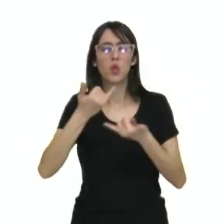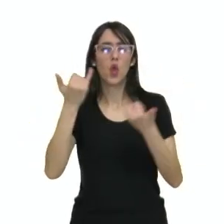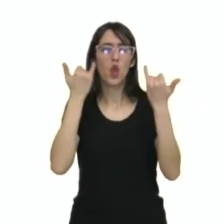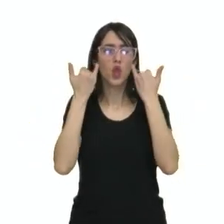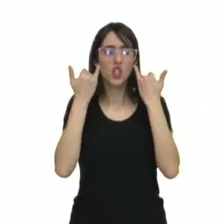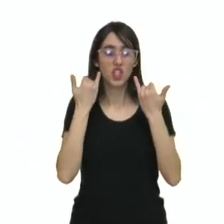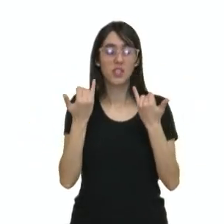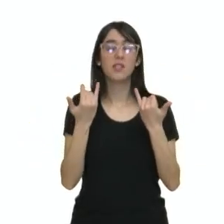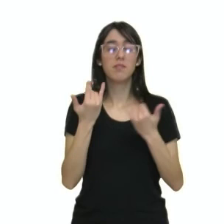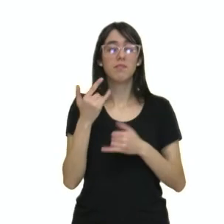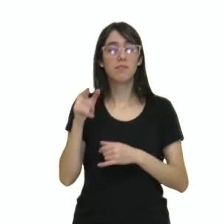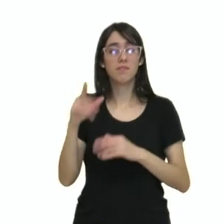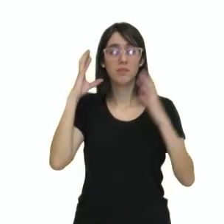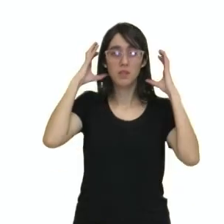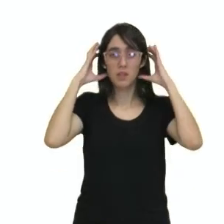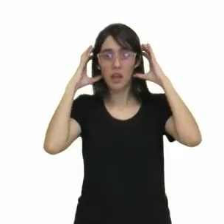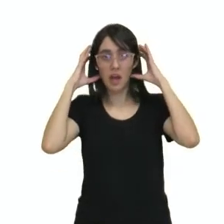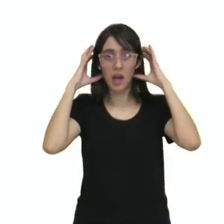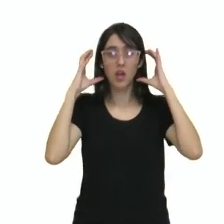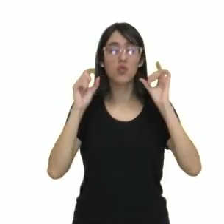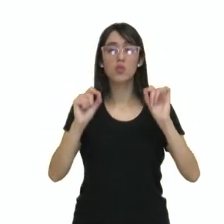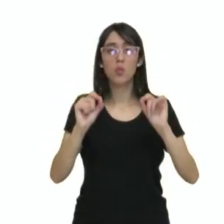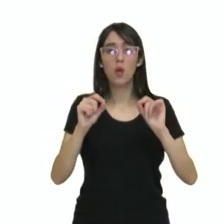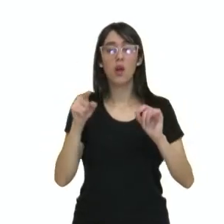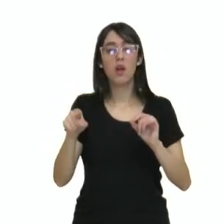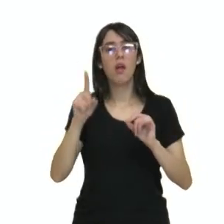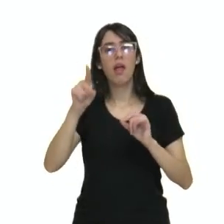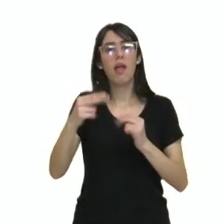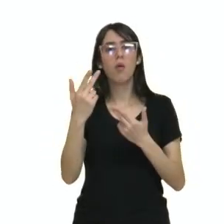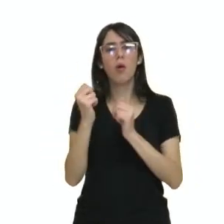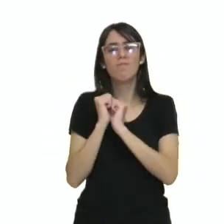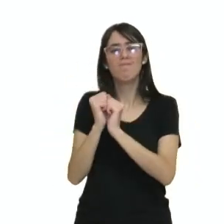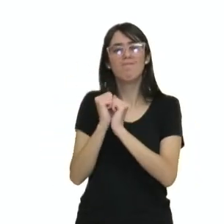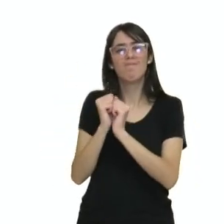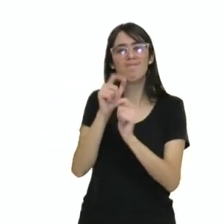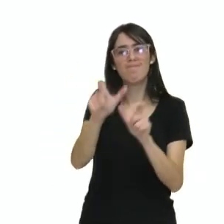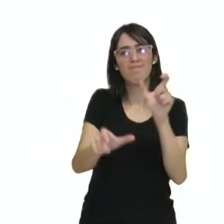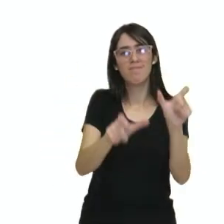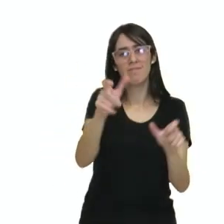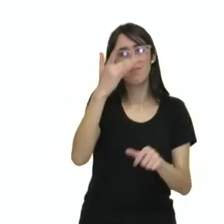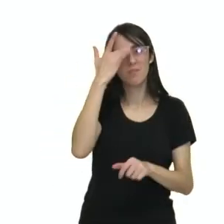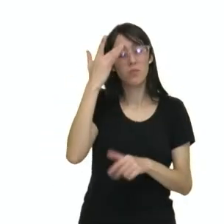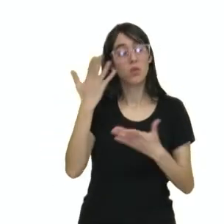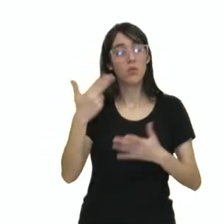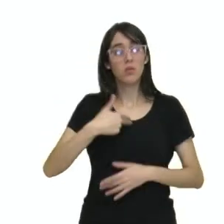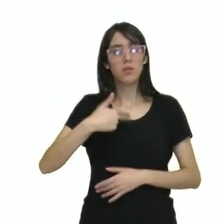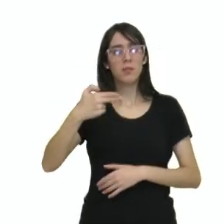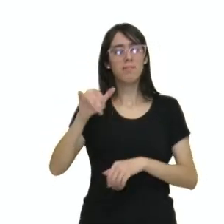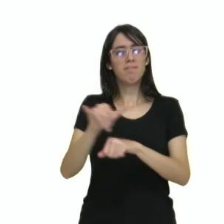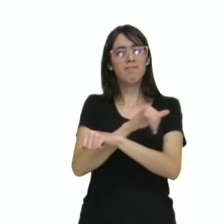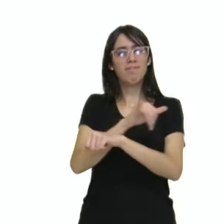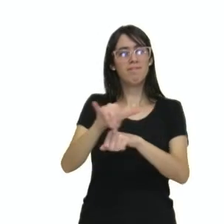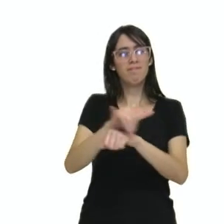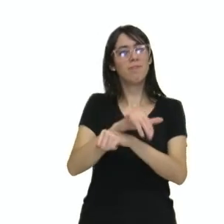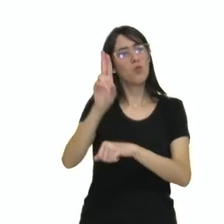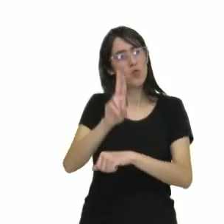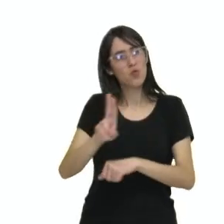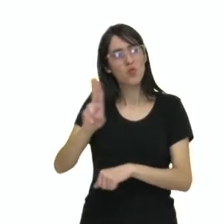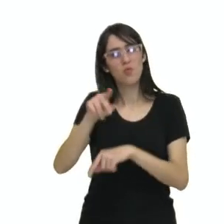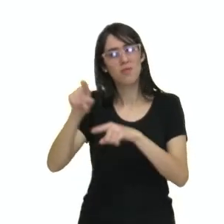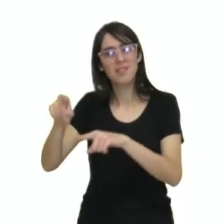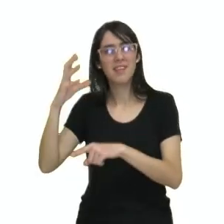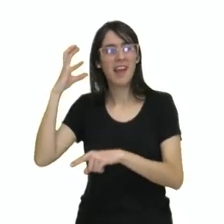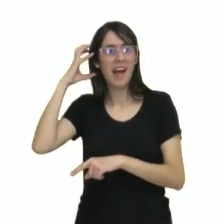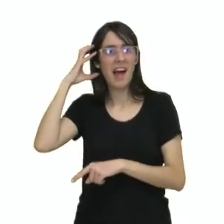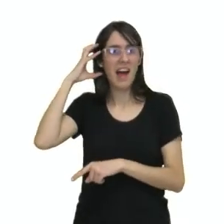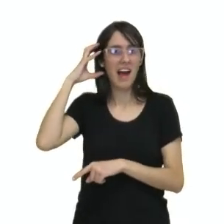o rádio ele passou desde o início a ser um companheiro. E o governo Vargas ele vai se aproveitar dessa importância usando o rádio como instrumento